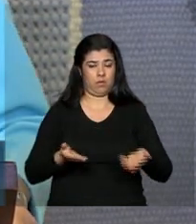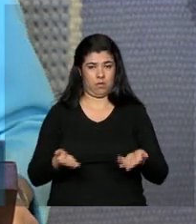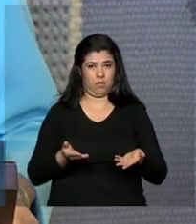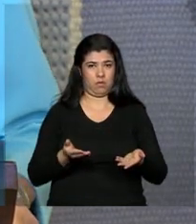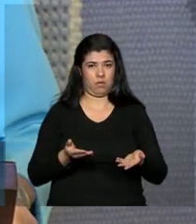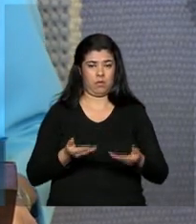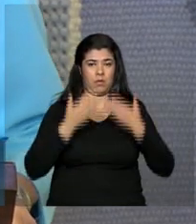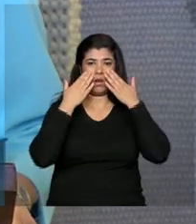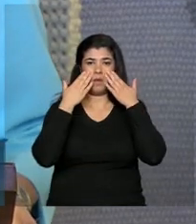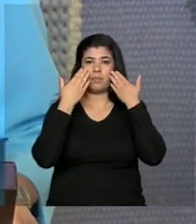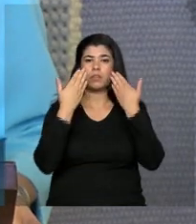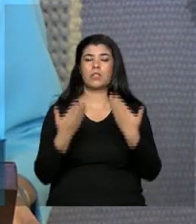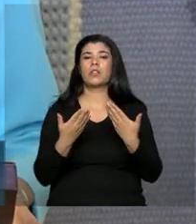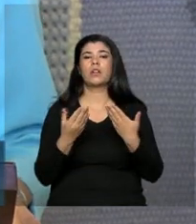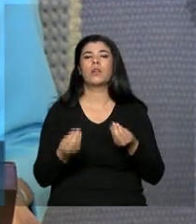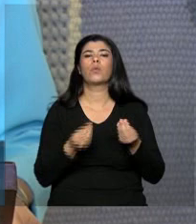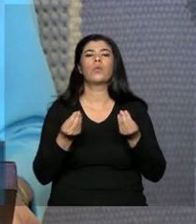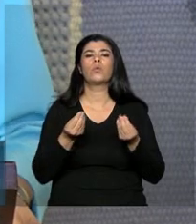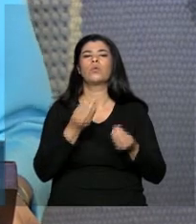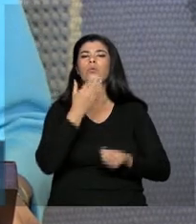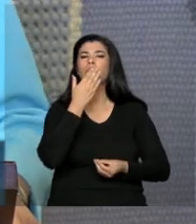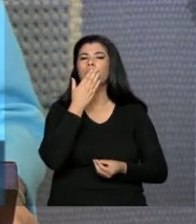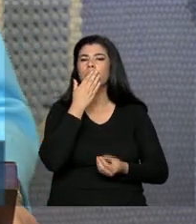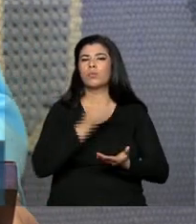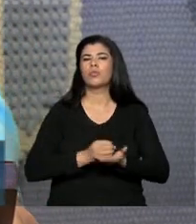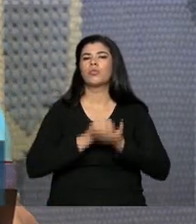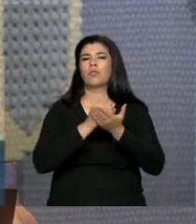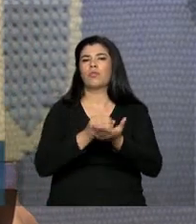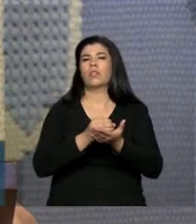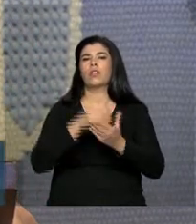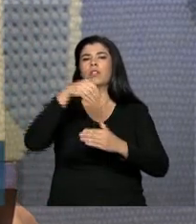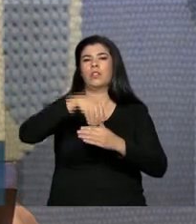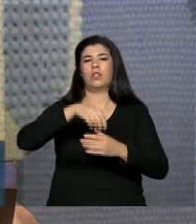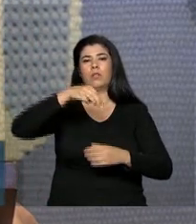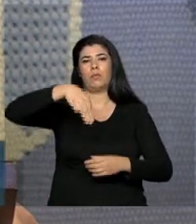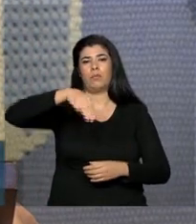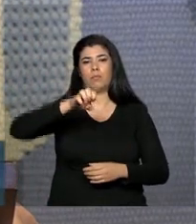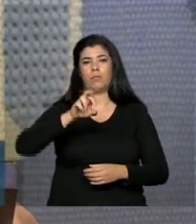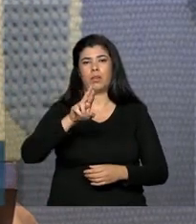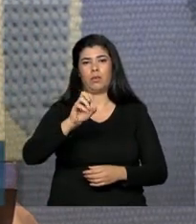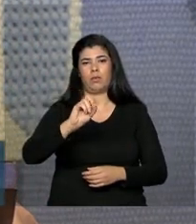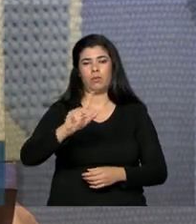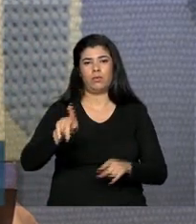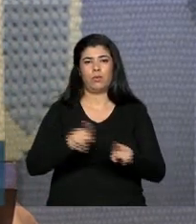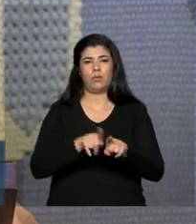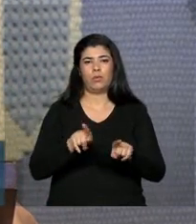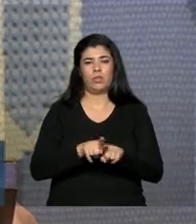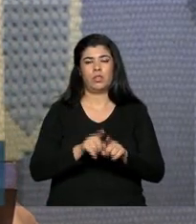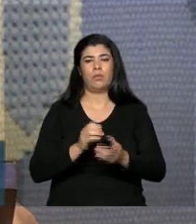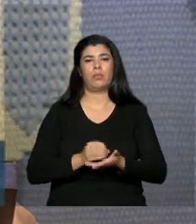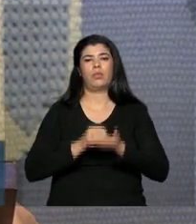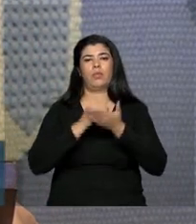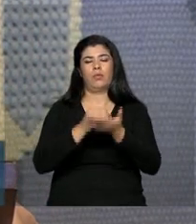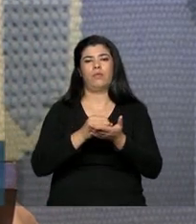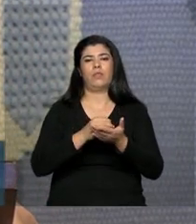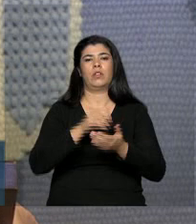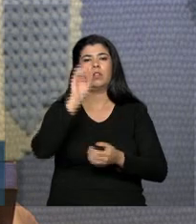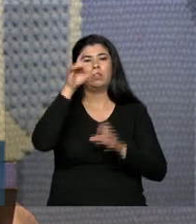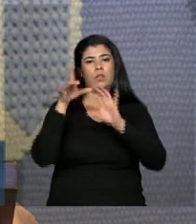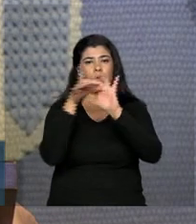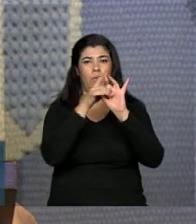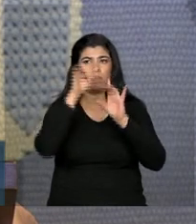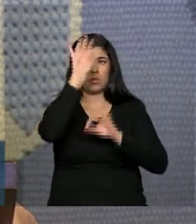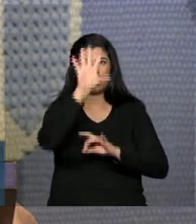as nossas ofertas comerciais do Mercosul e da União Europeia. Mas tivemos uma longa e extensa